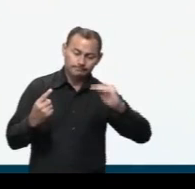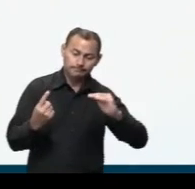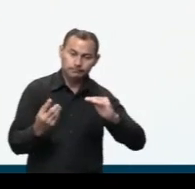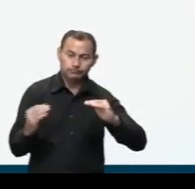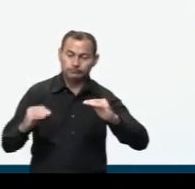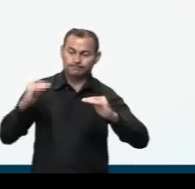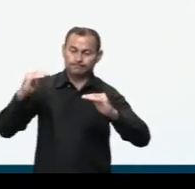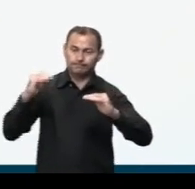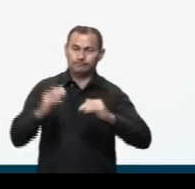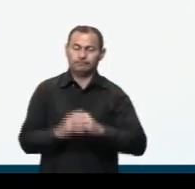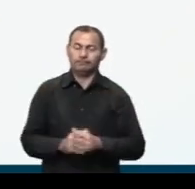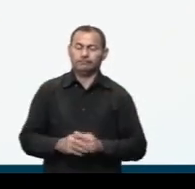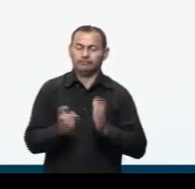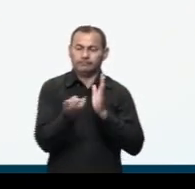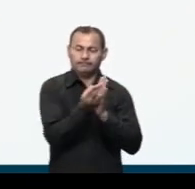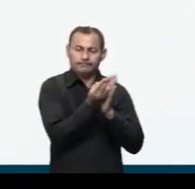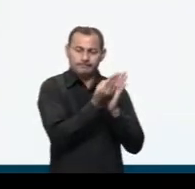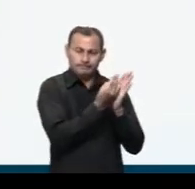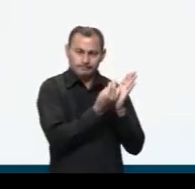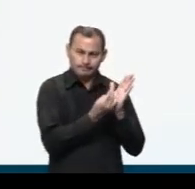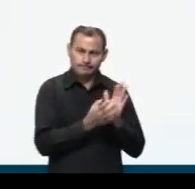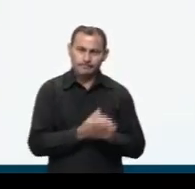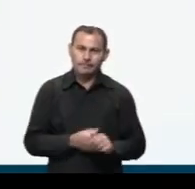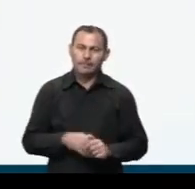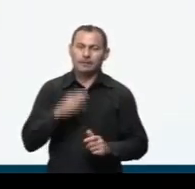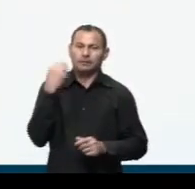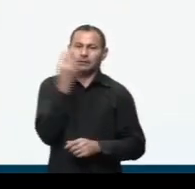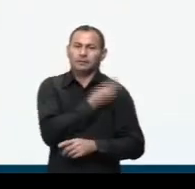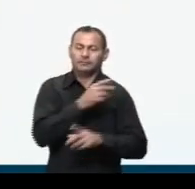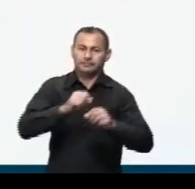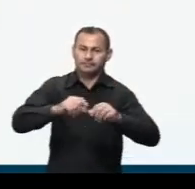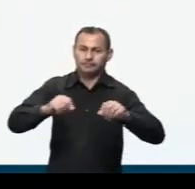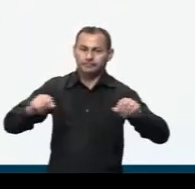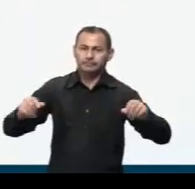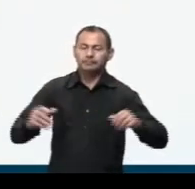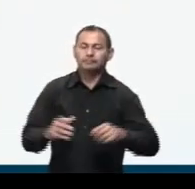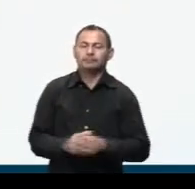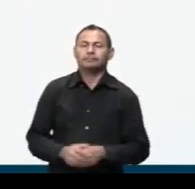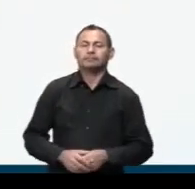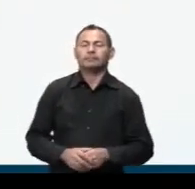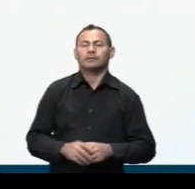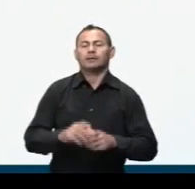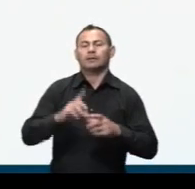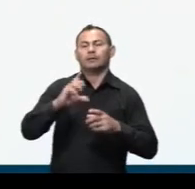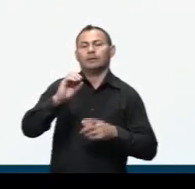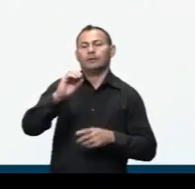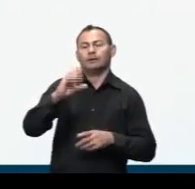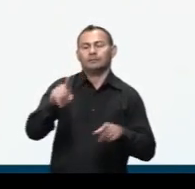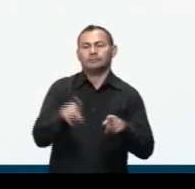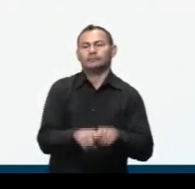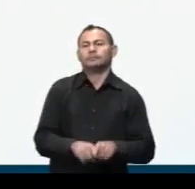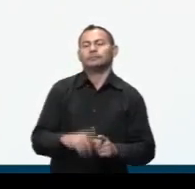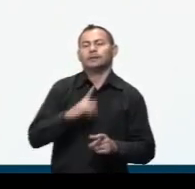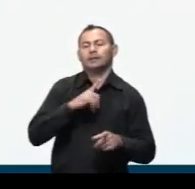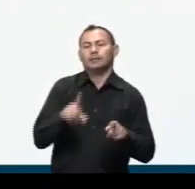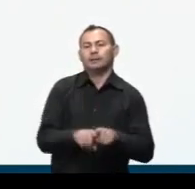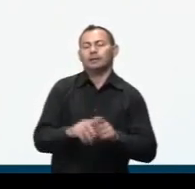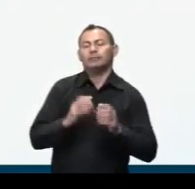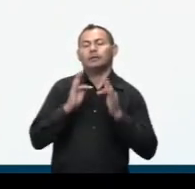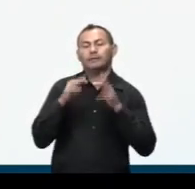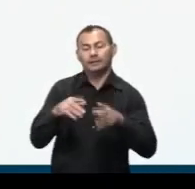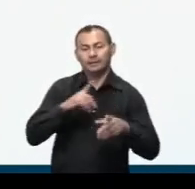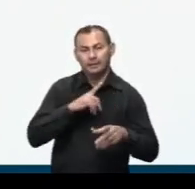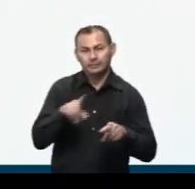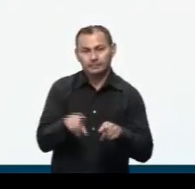aqui o esquemático do desenho, né, desse nosso terreno e as locações dele. E a gente tem, por